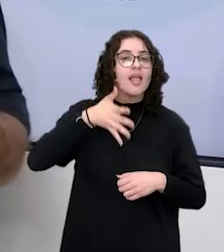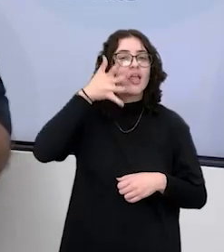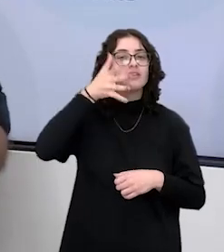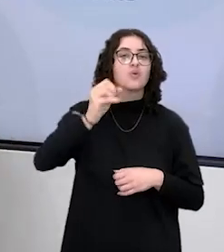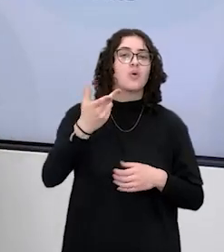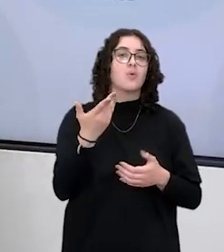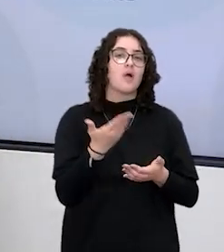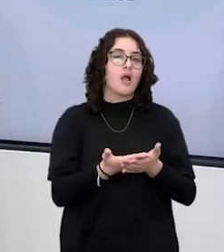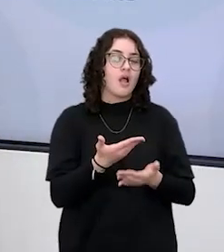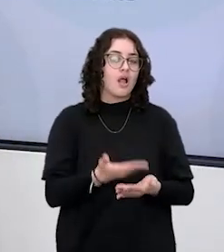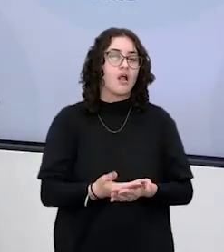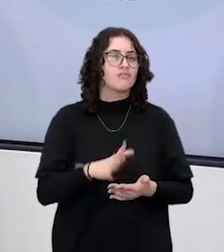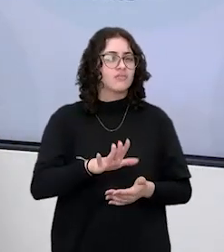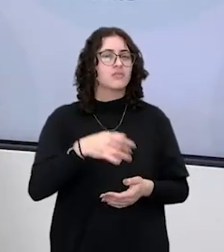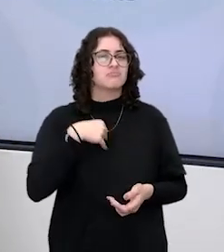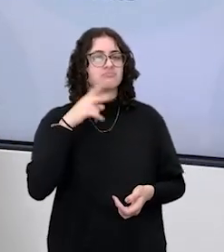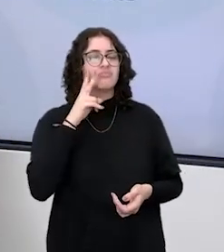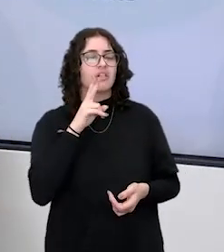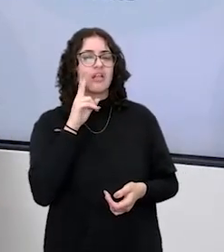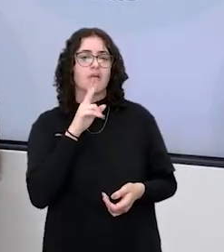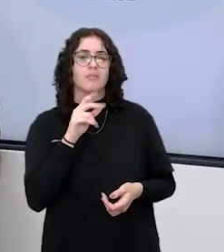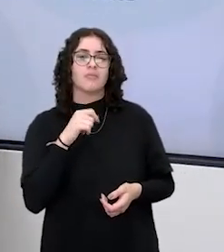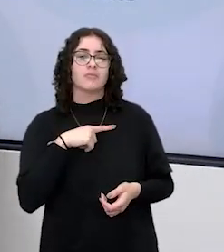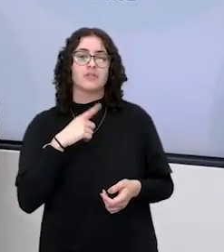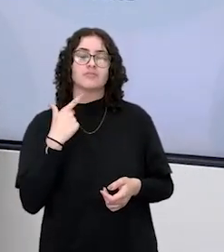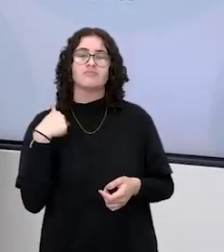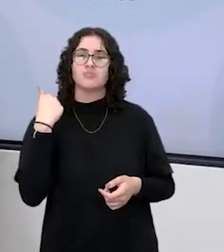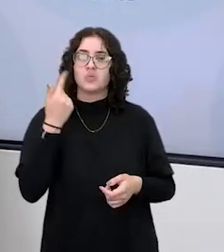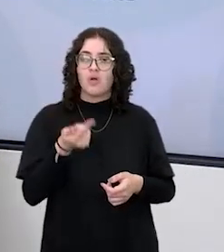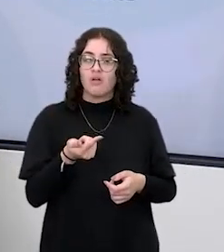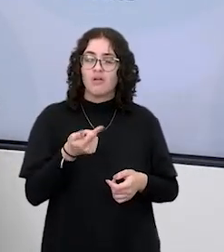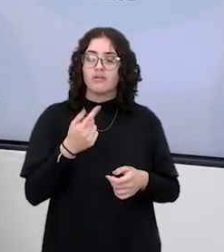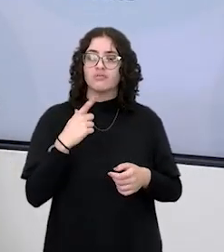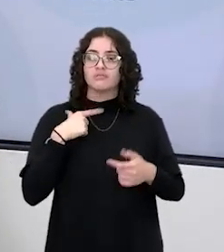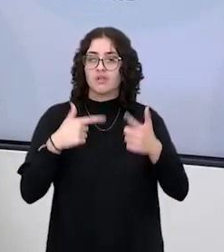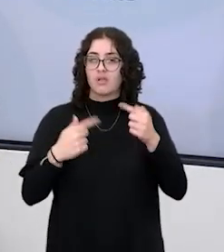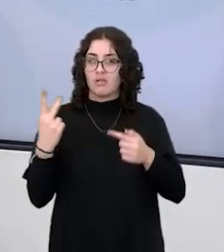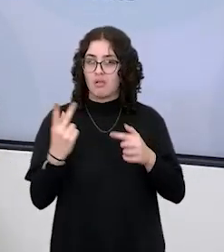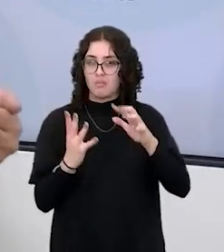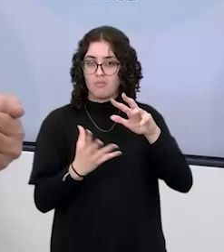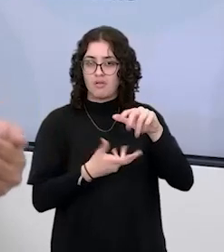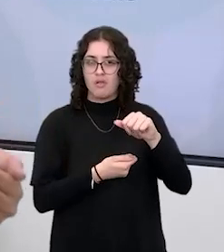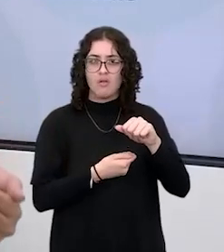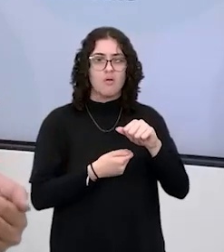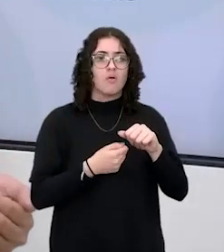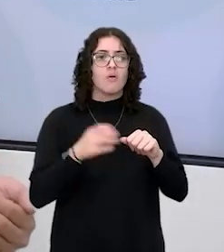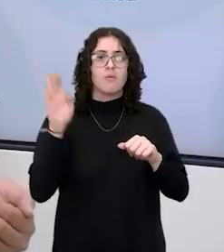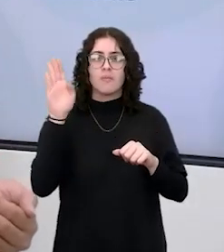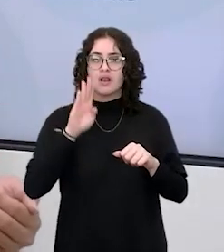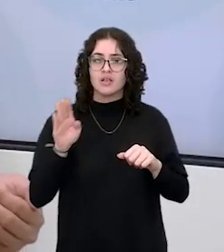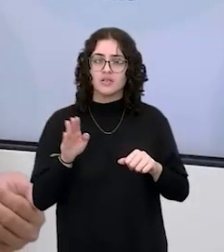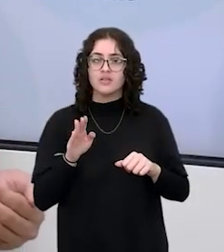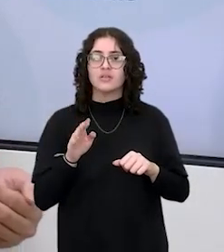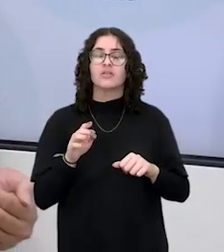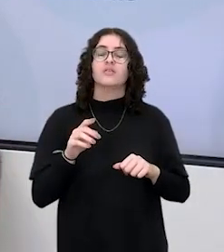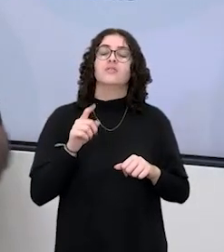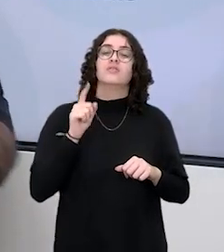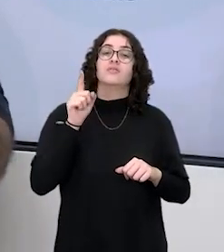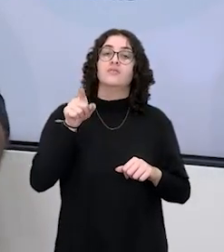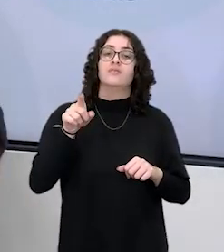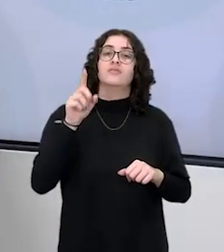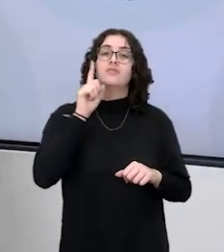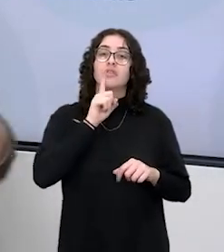eu lembro-as de que após a Segunda Guerra Mundial, o Brasil tinha a mesma relevância que os Estados Unidos.